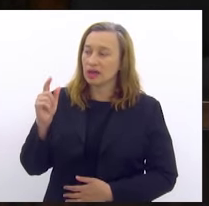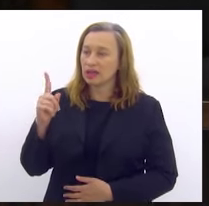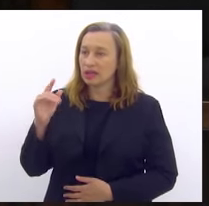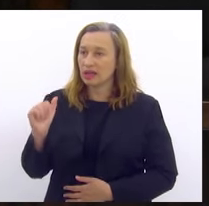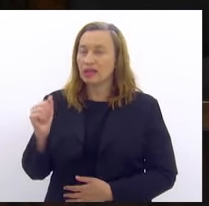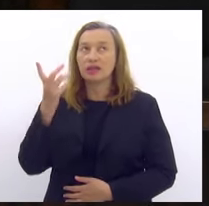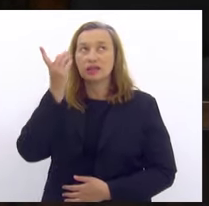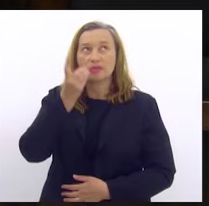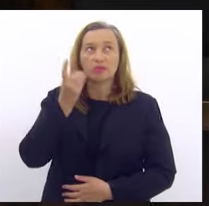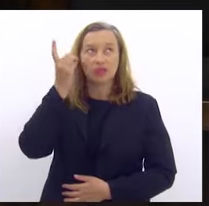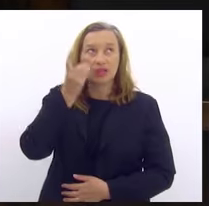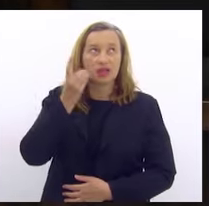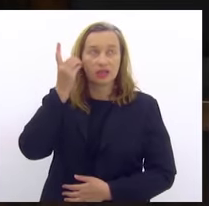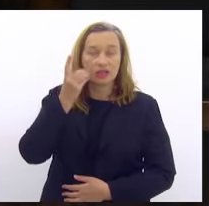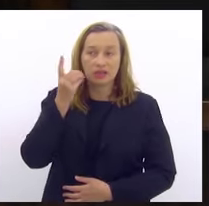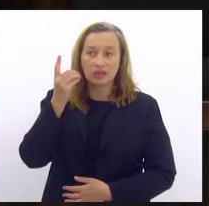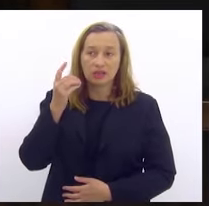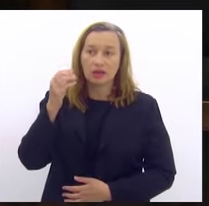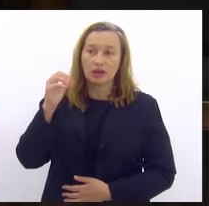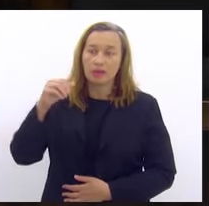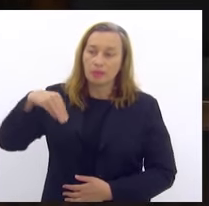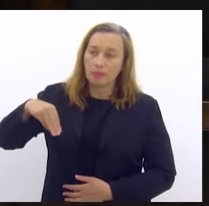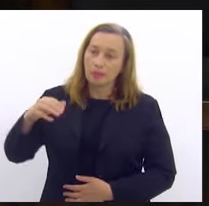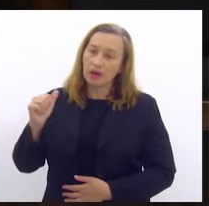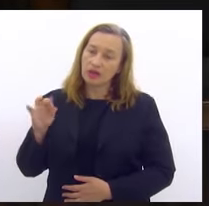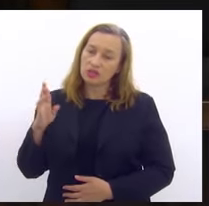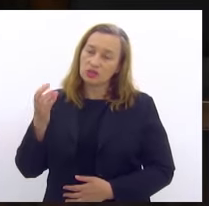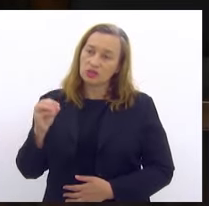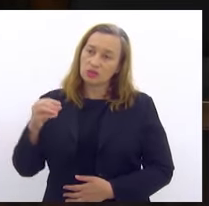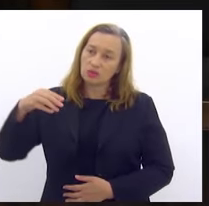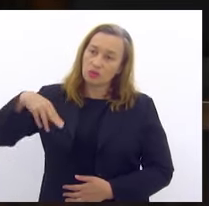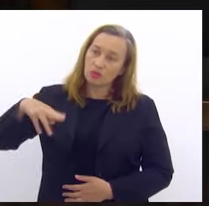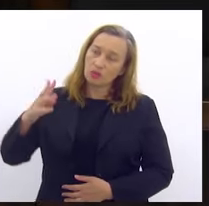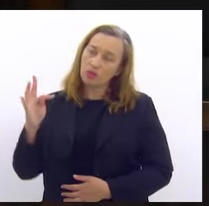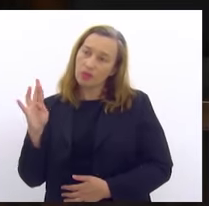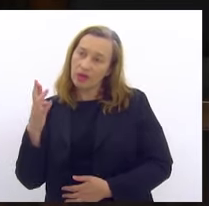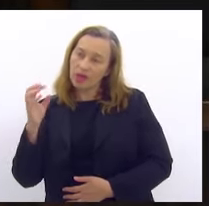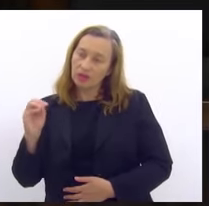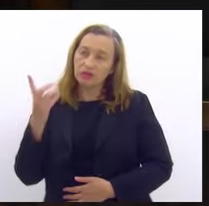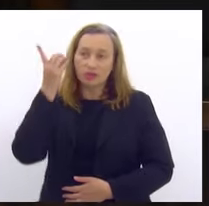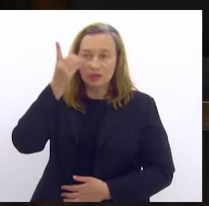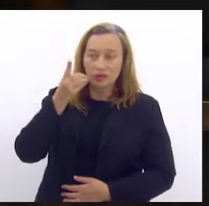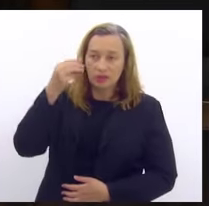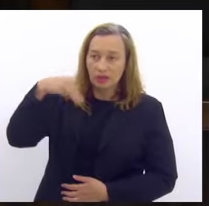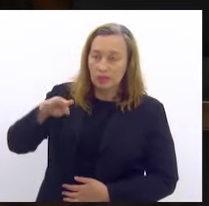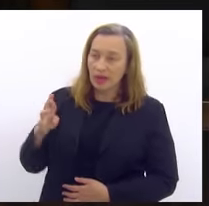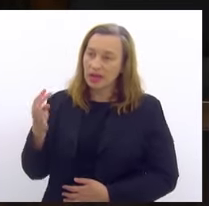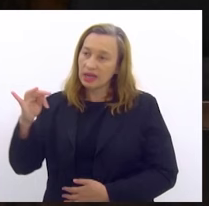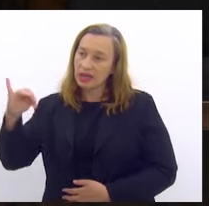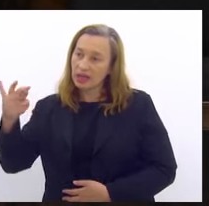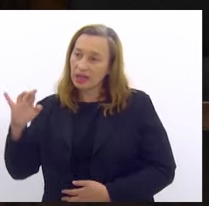Deputado Márcio Gualberto. Deputada Marina do MST.